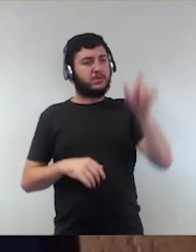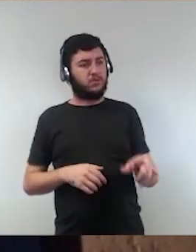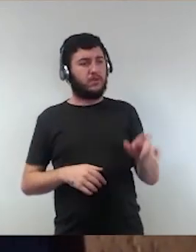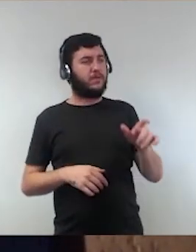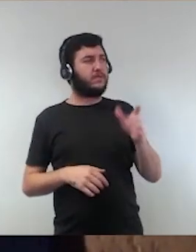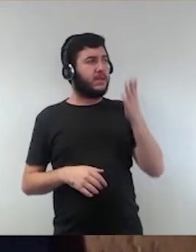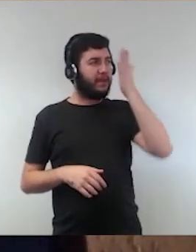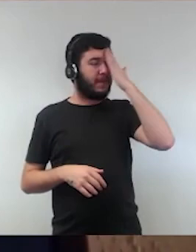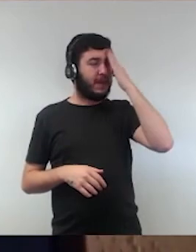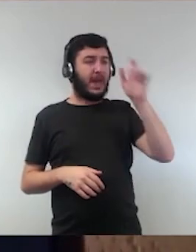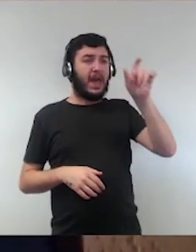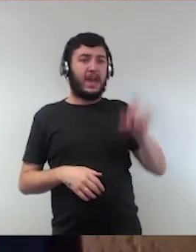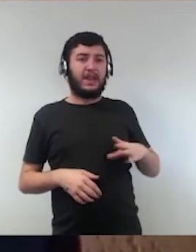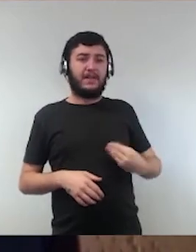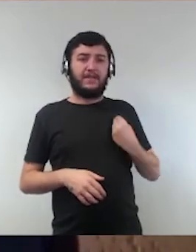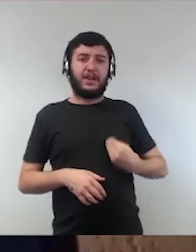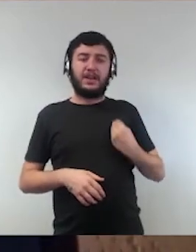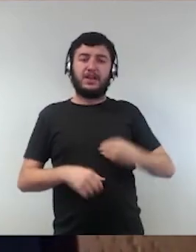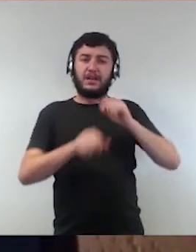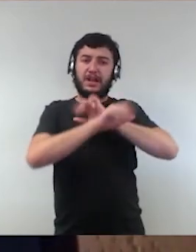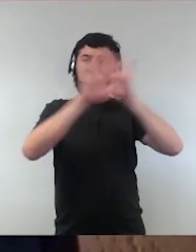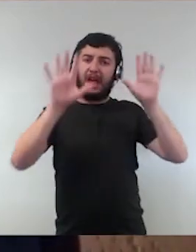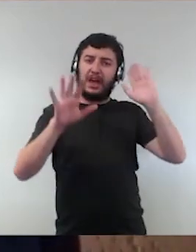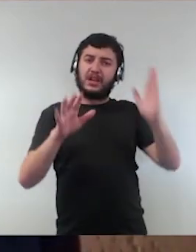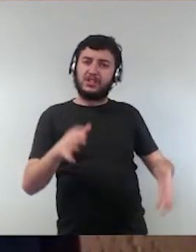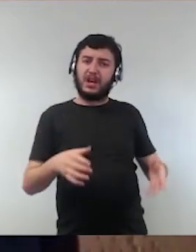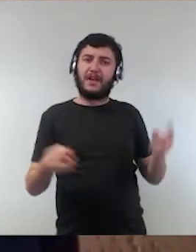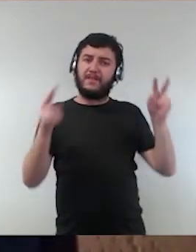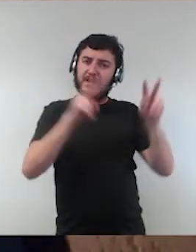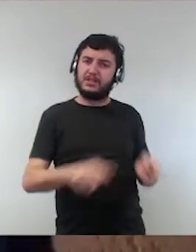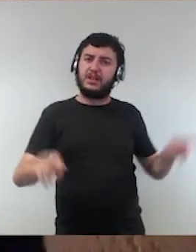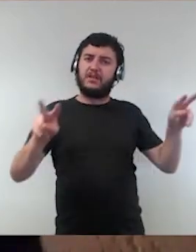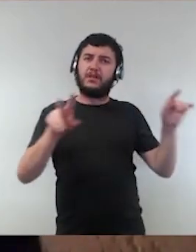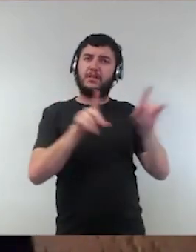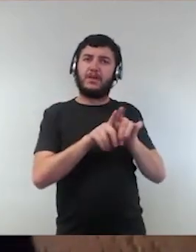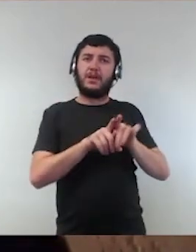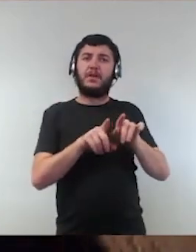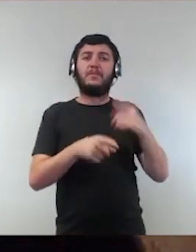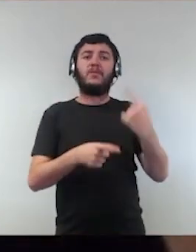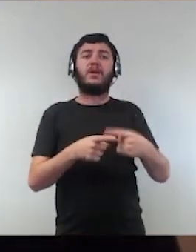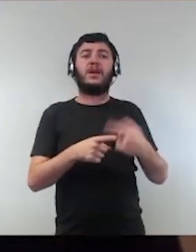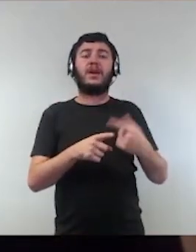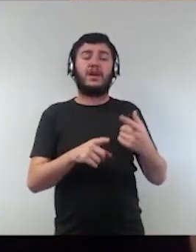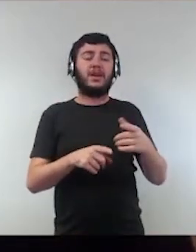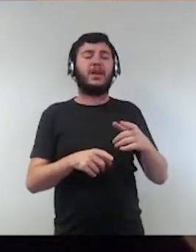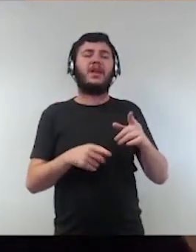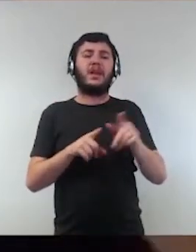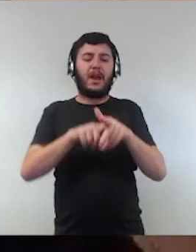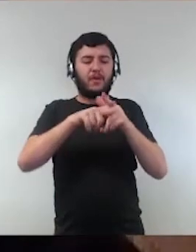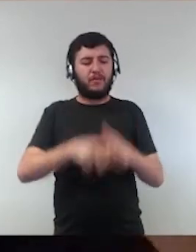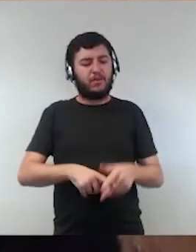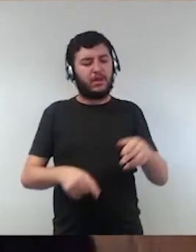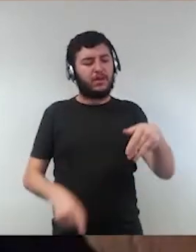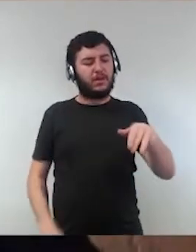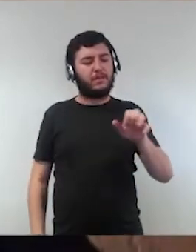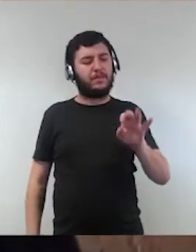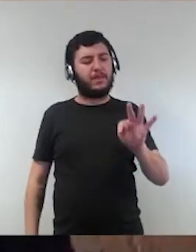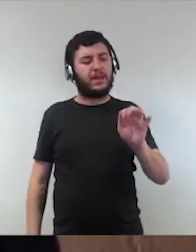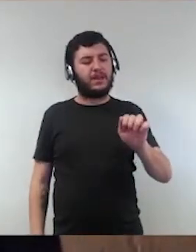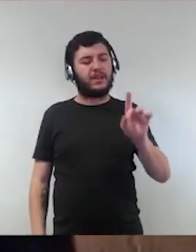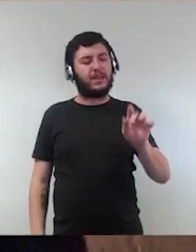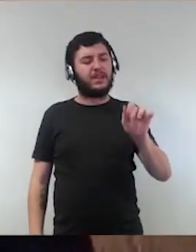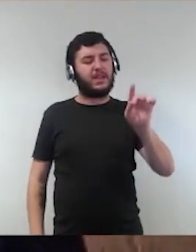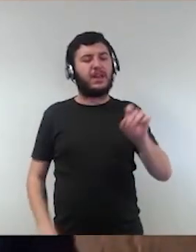claramente visível através de uma verificação ampla dos seus metadados. Pois bem, por que eu falei isso? Porque como que eu vou saber que uma mensagem